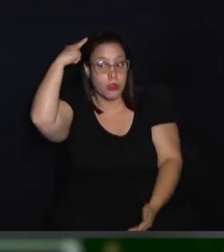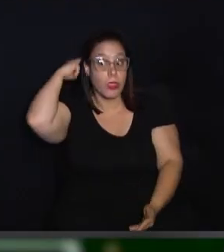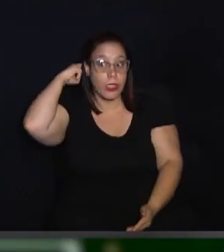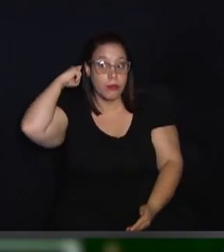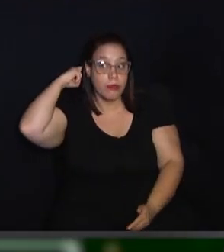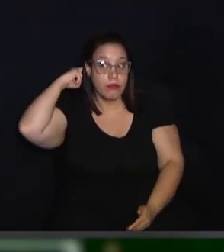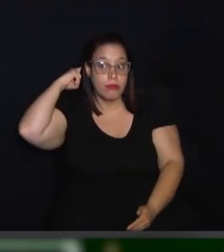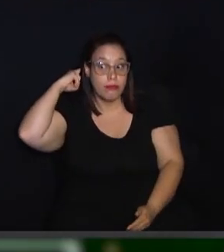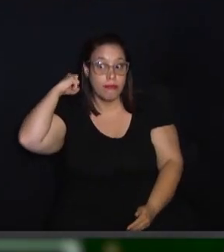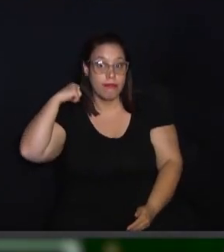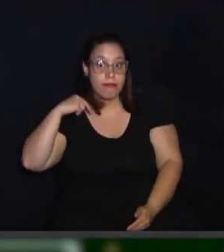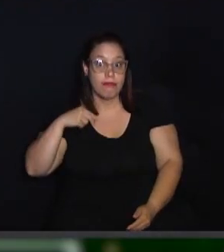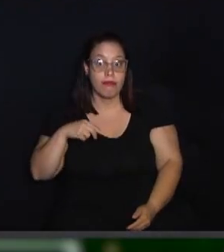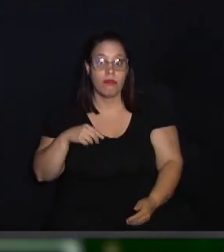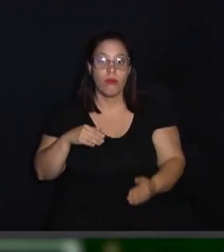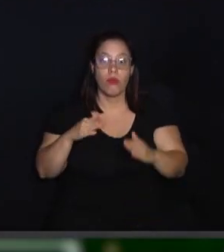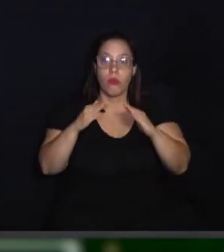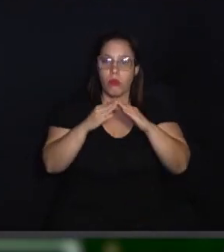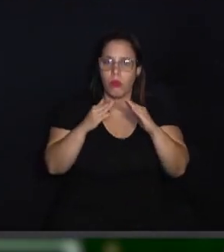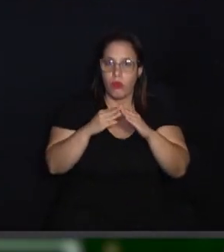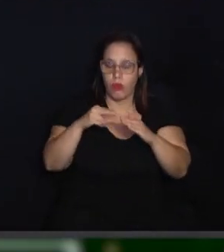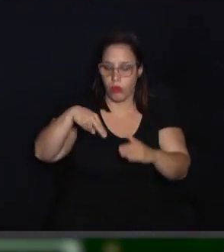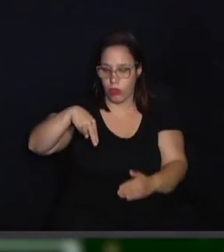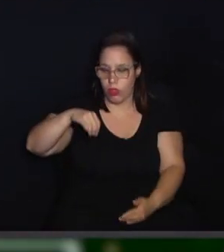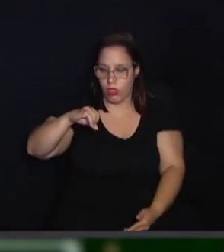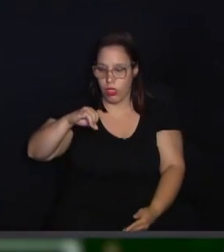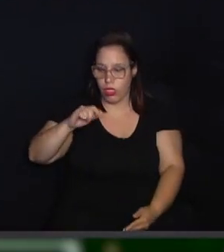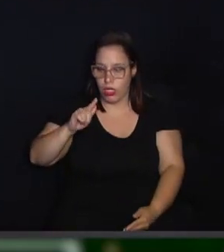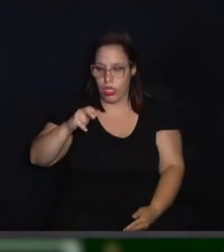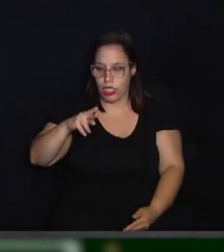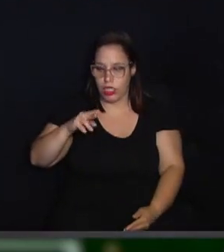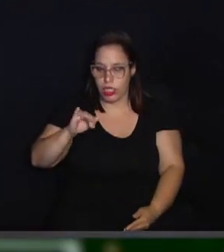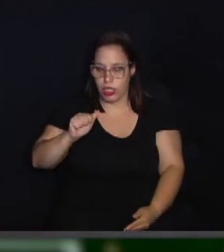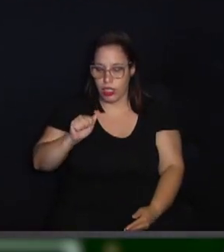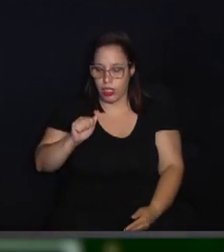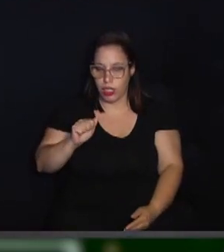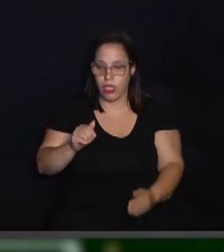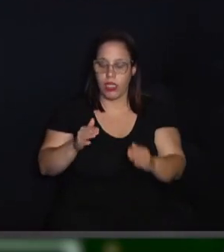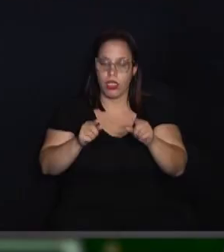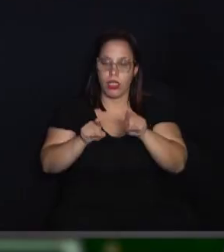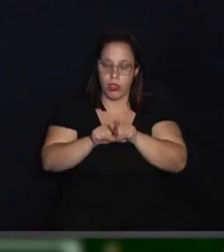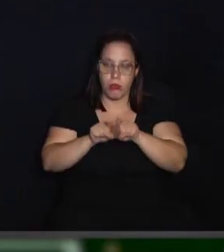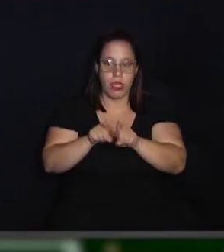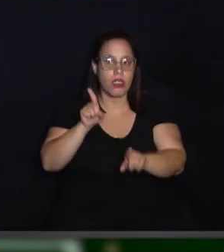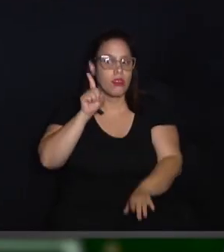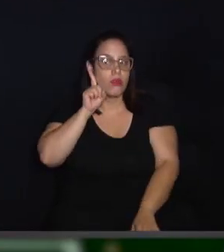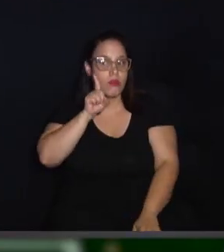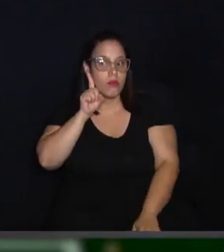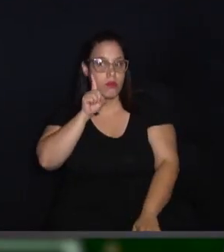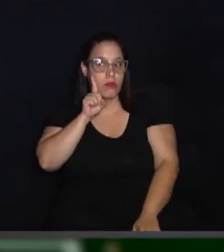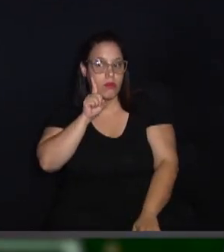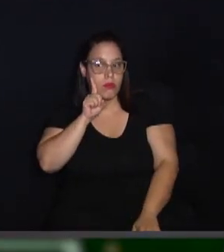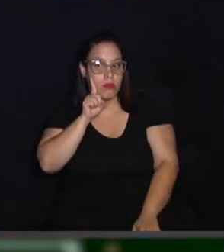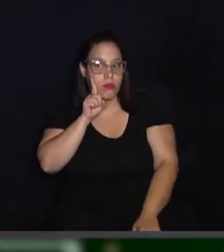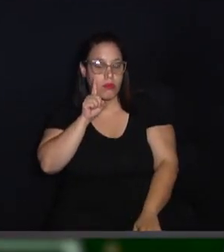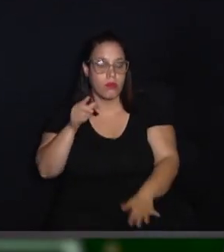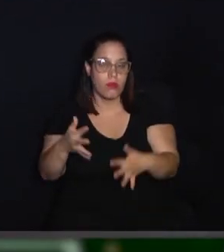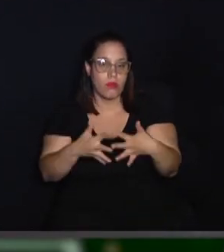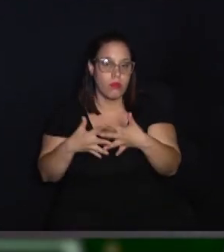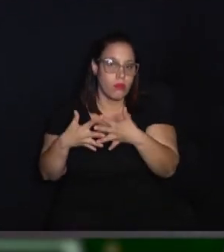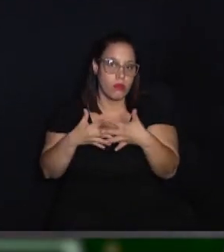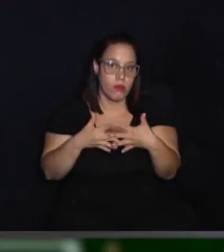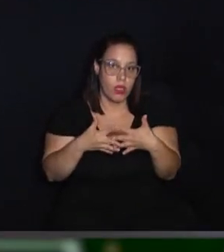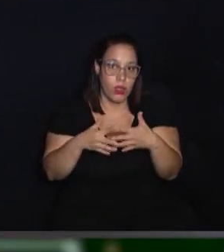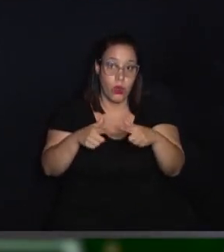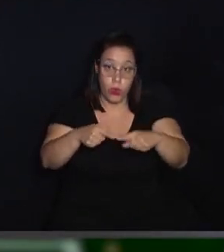nigeriana, que mora entre a Nigéria e os Estados Unidos. Então, a obra dela lida muito com essas duas dimensões, o